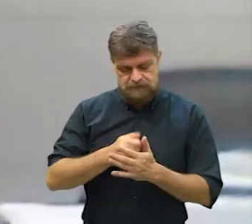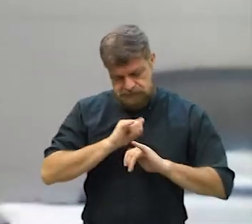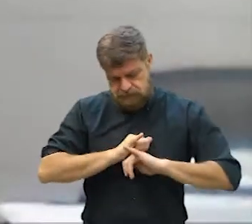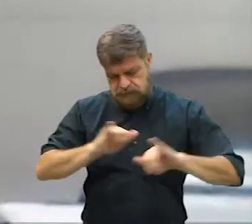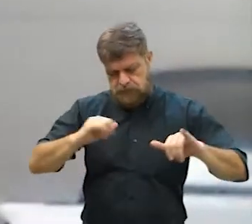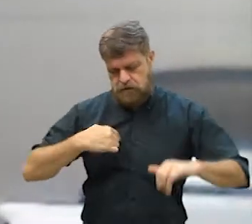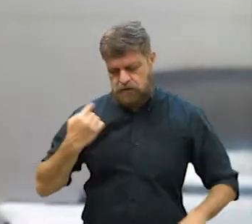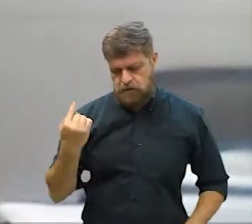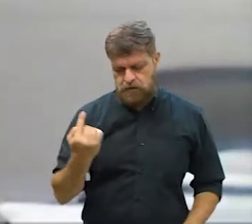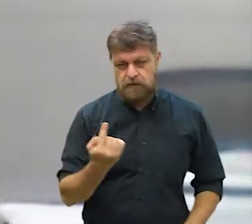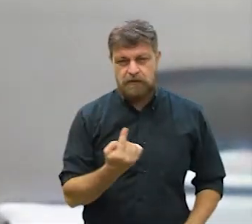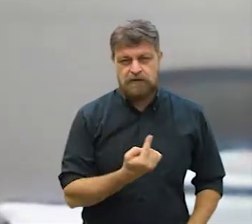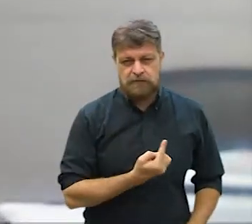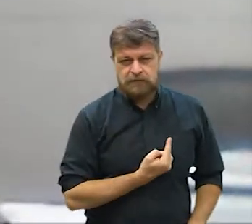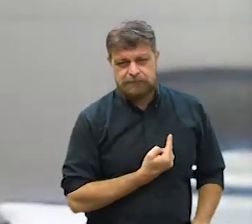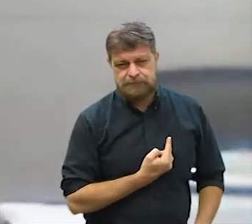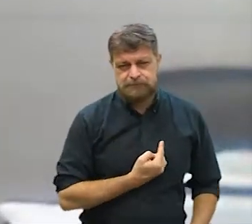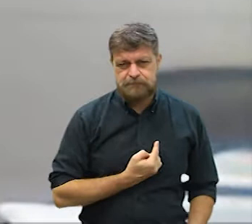senhores aí que nós vamos